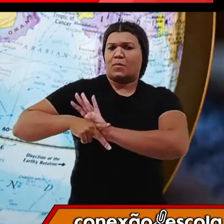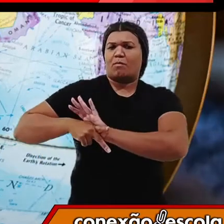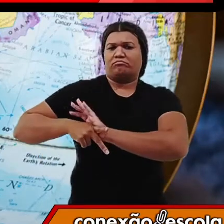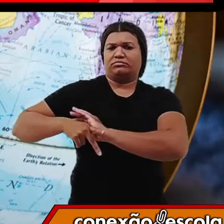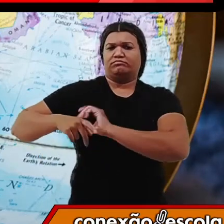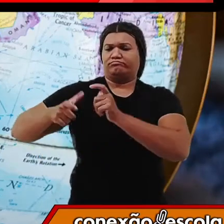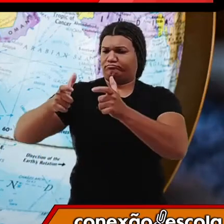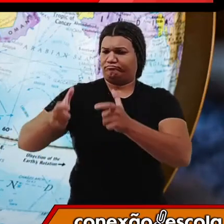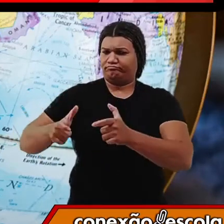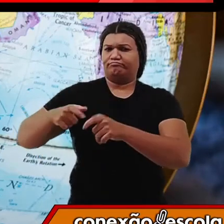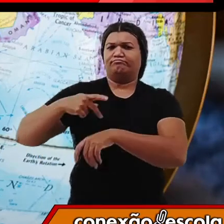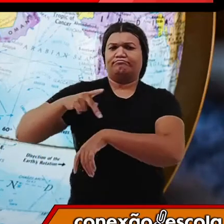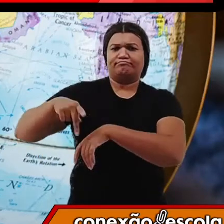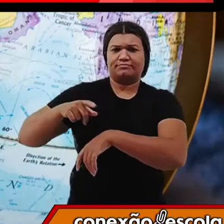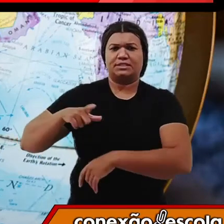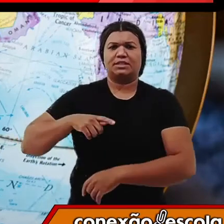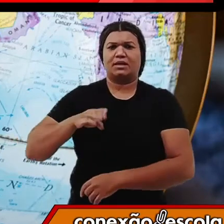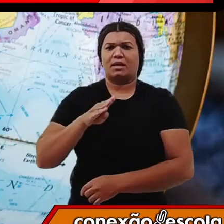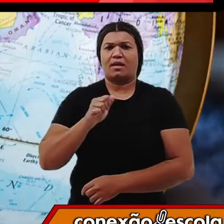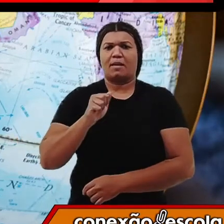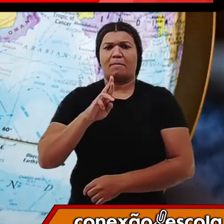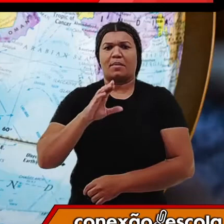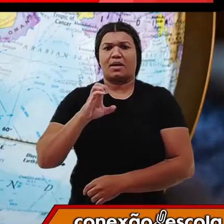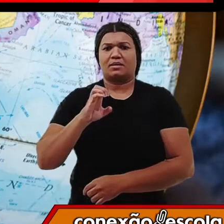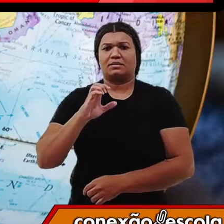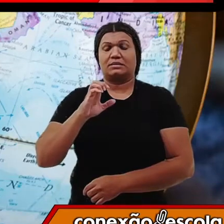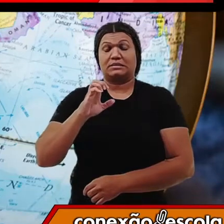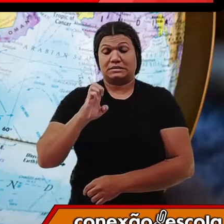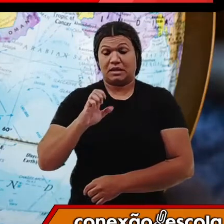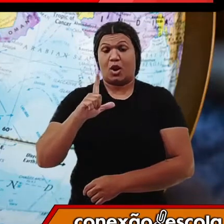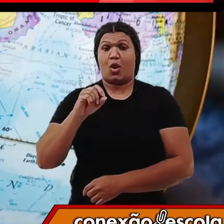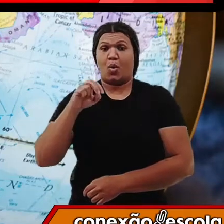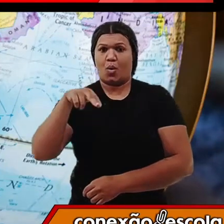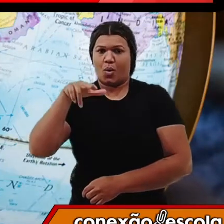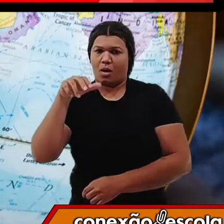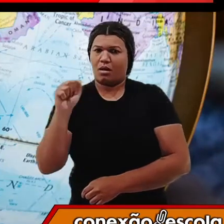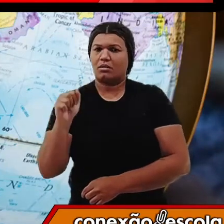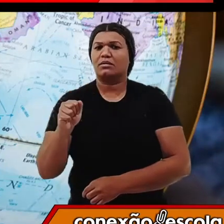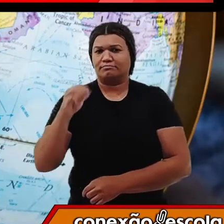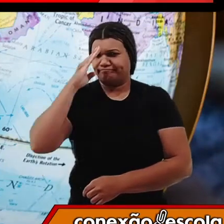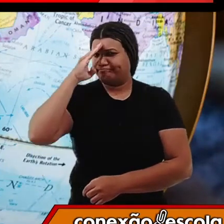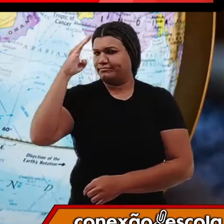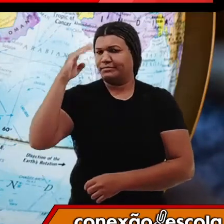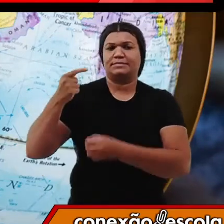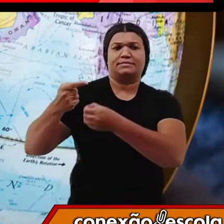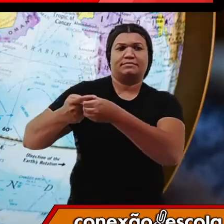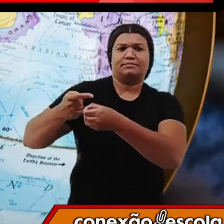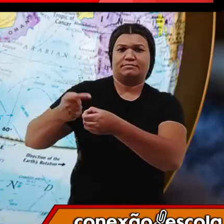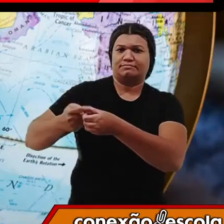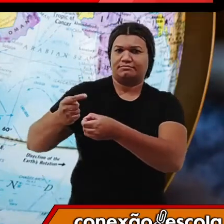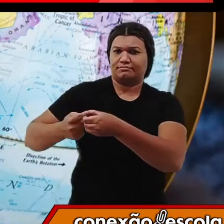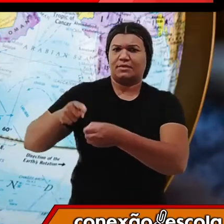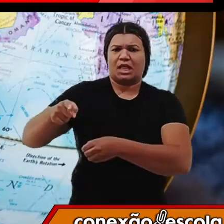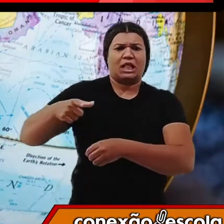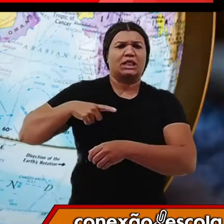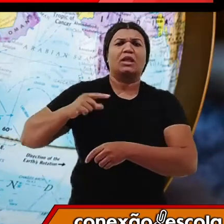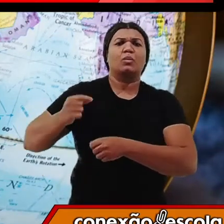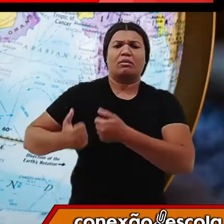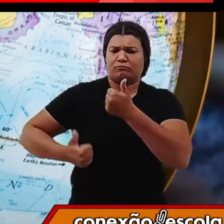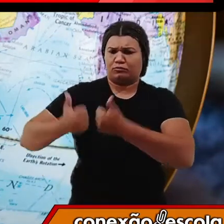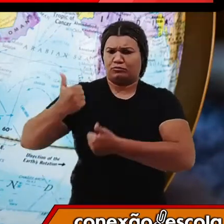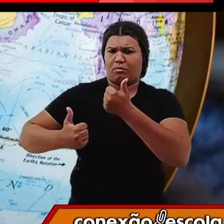nacionalismo. Nós temos lá Barcelona como a principal cidade da região da Catalunha, onde a gente tem um clube de futebol que se